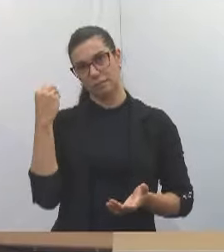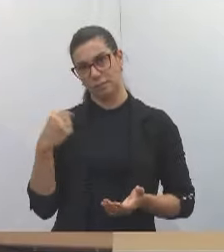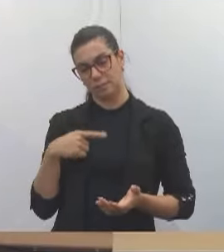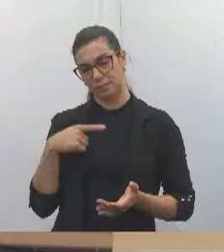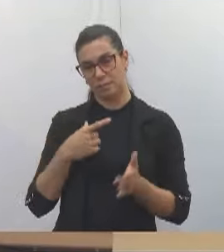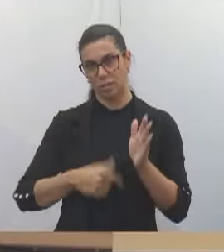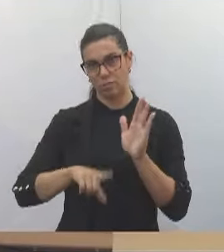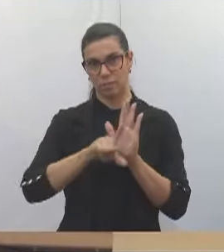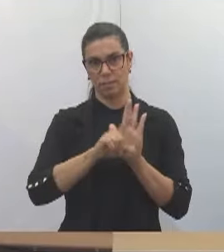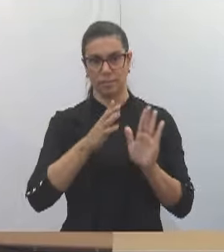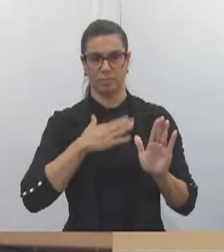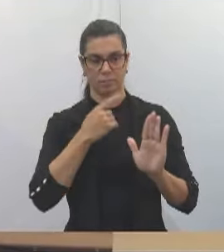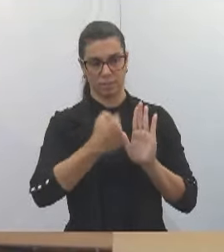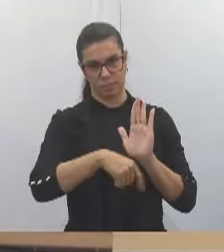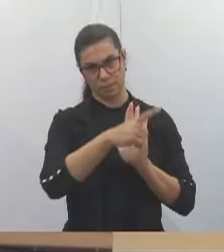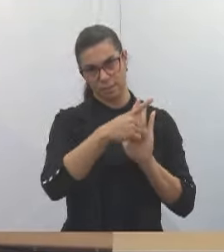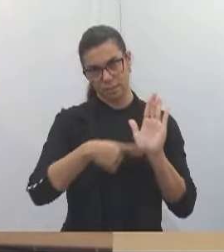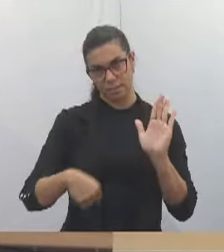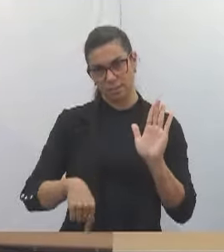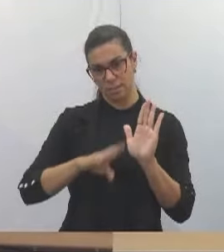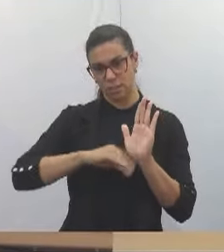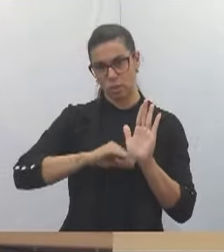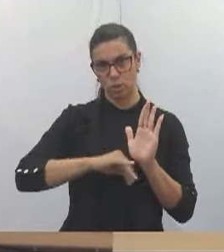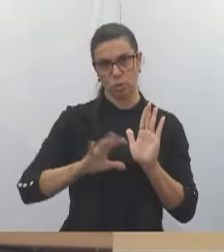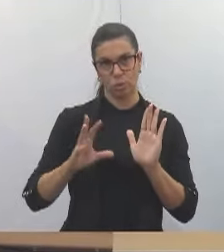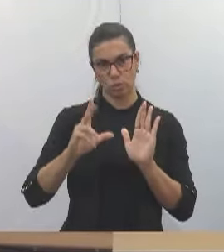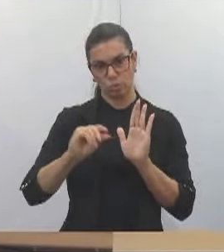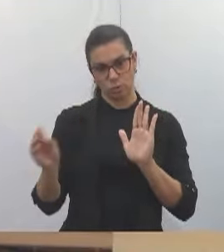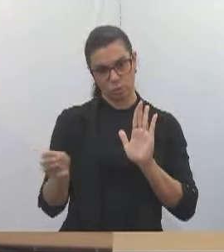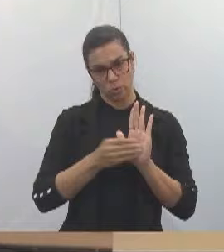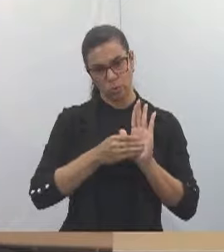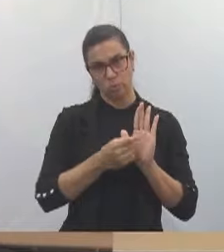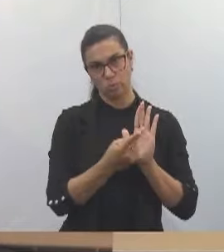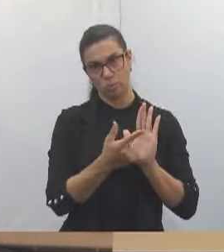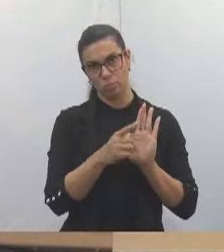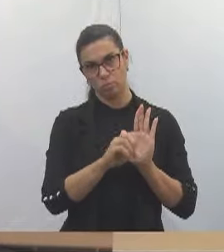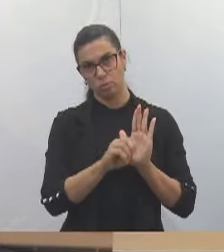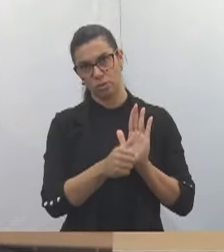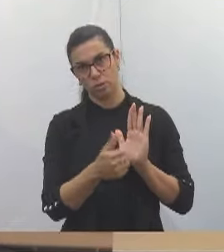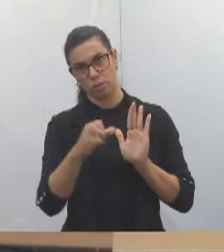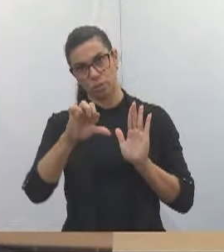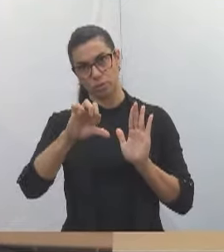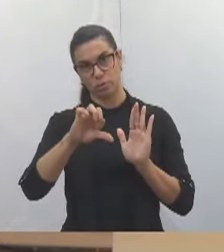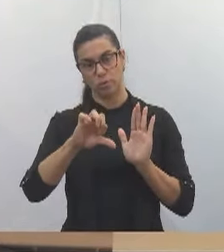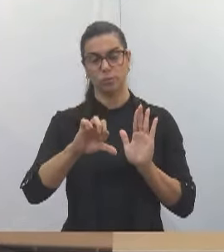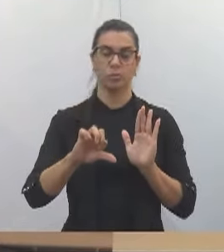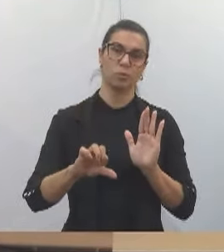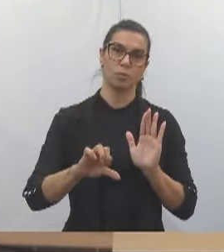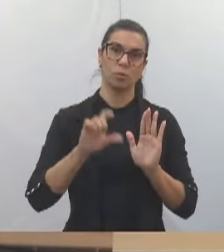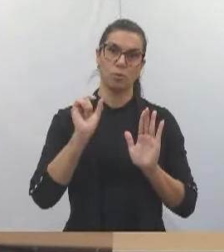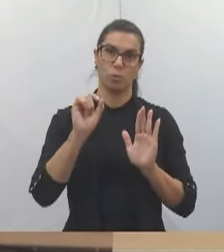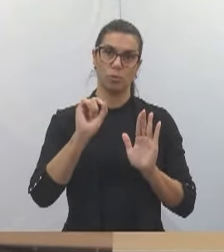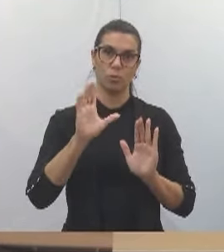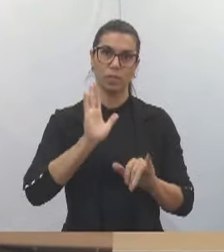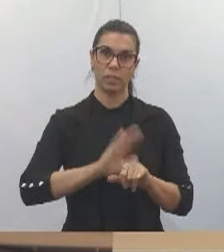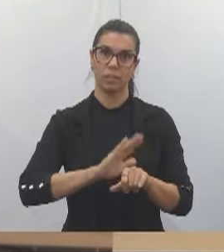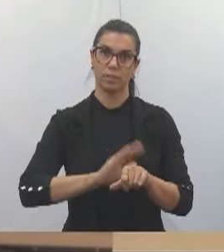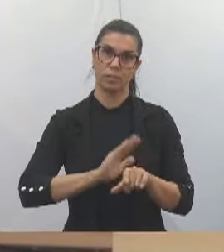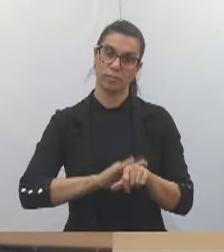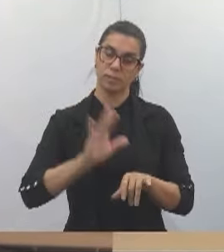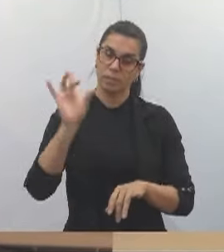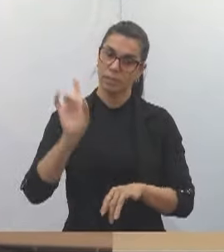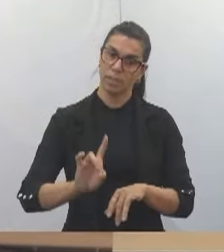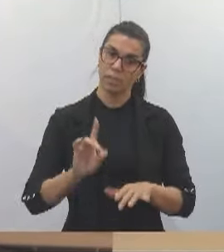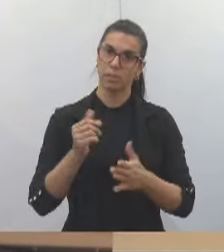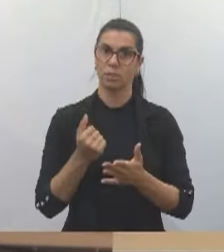lei minha que foi revogada pelo prefeito, retirando tudo o que foi colocado ali em 2019. quais eram as atribuições da diretoria